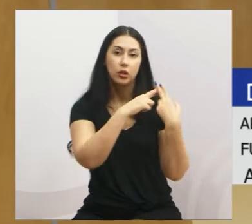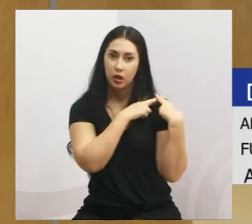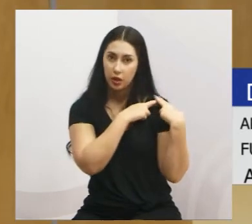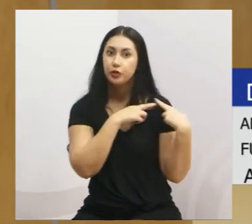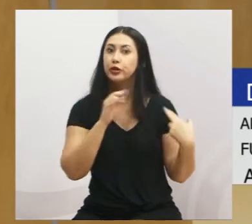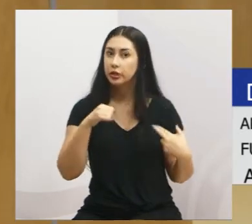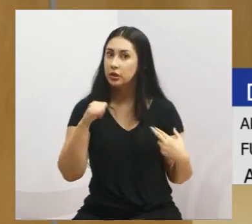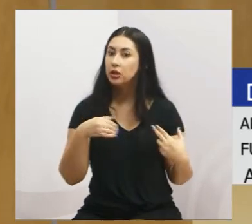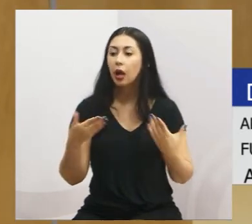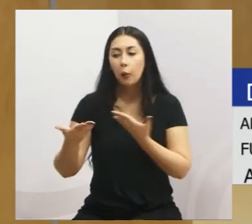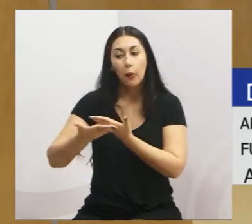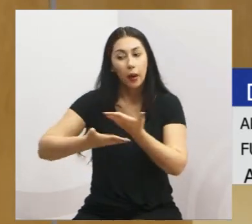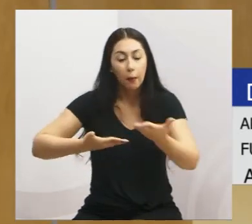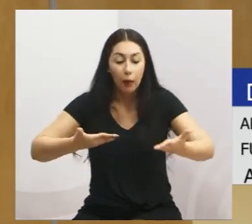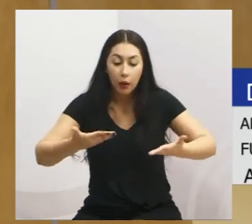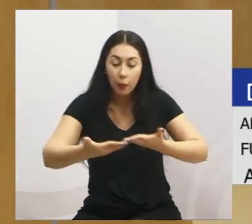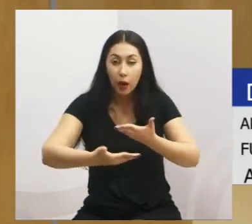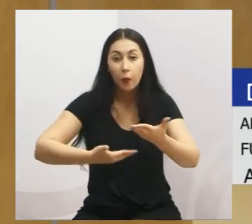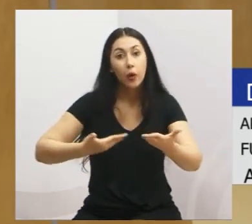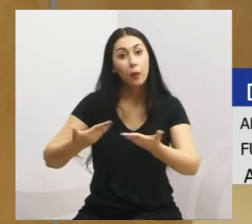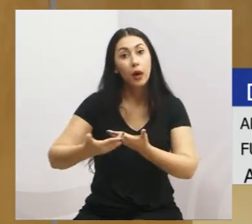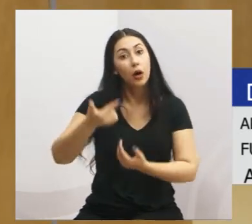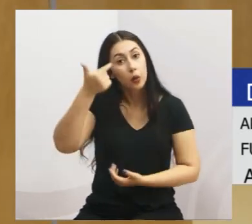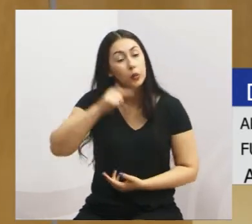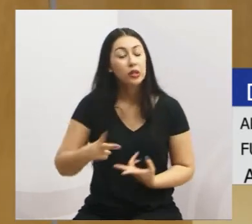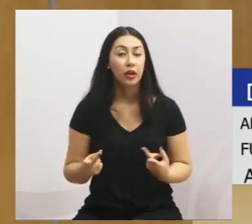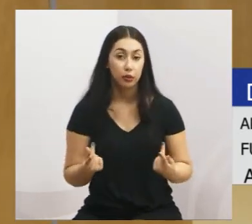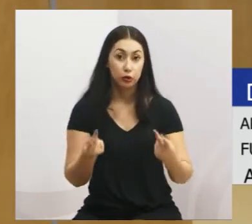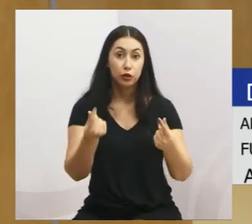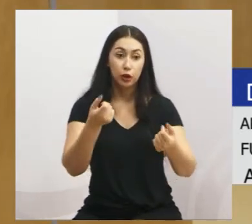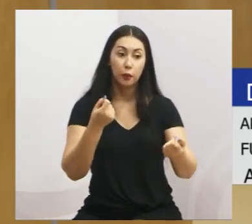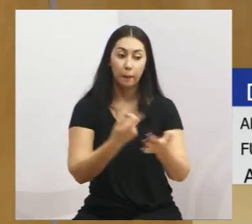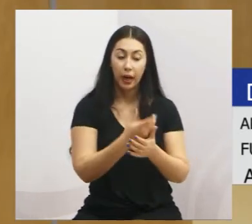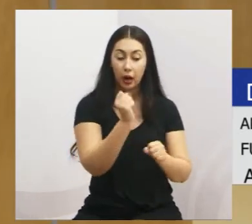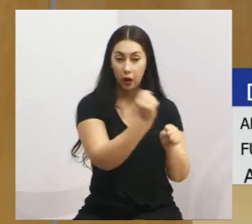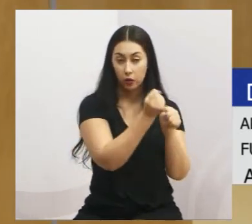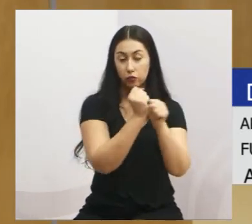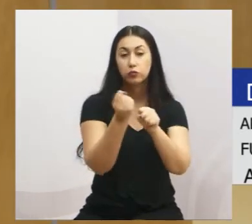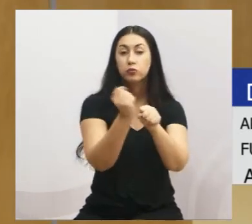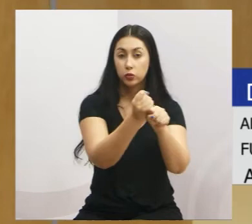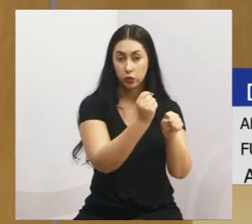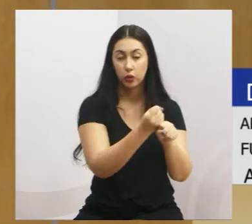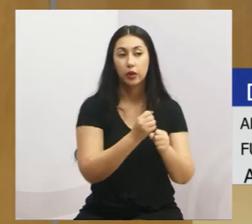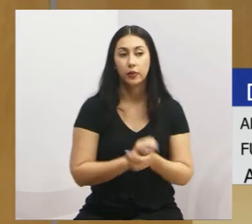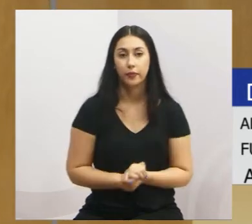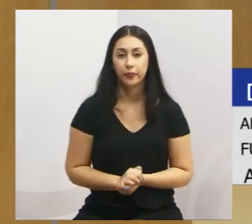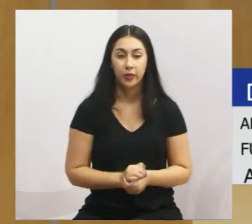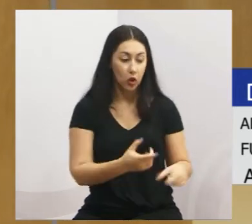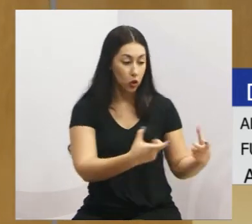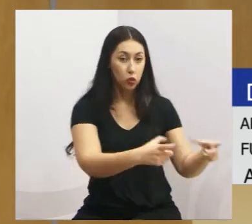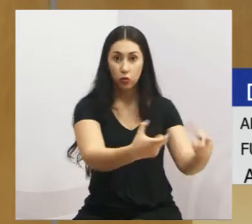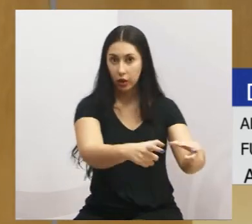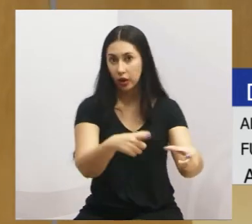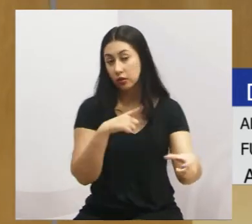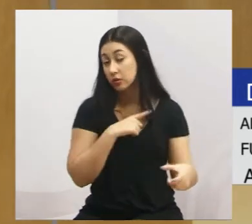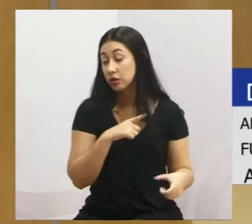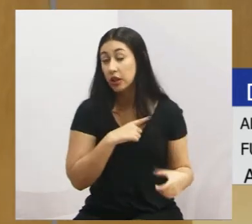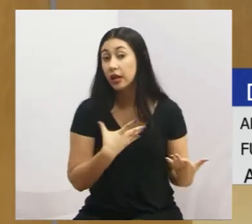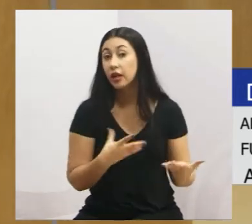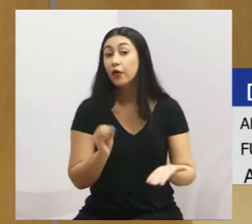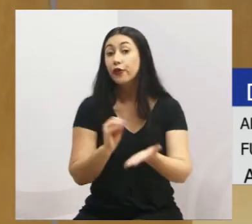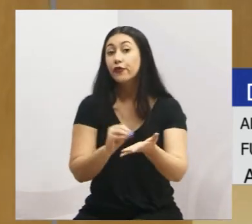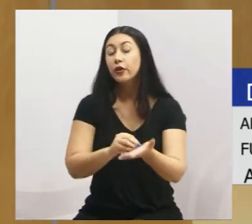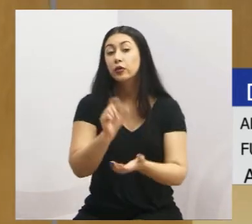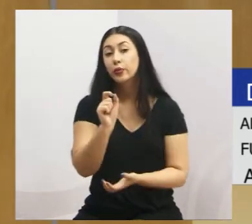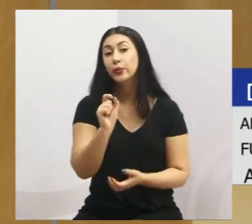fazer articulações no sentido de conseguir verba, de conseguir recurso para produzir moradia. Terreno tem, né? O que